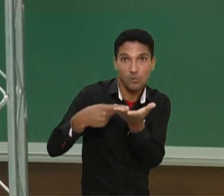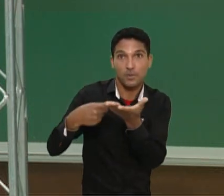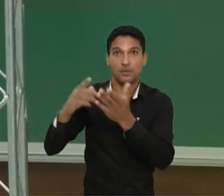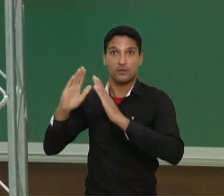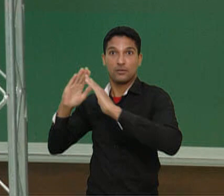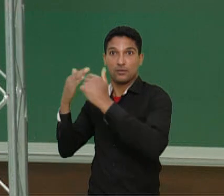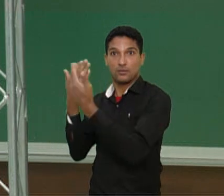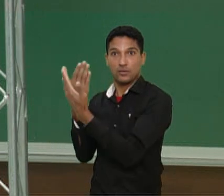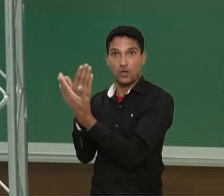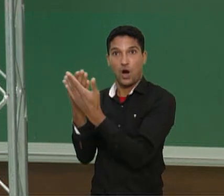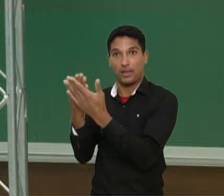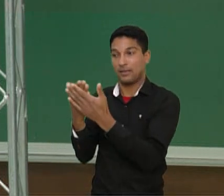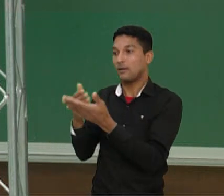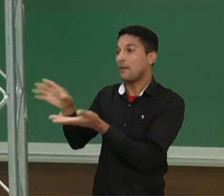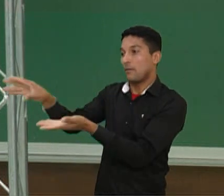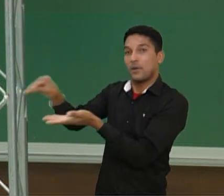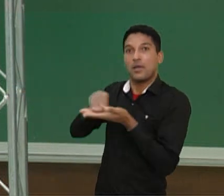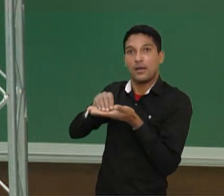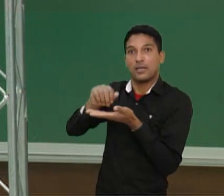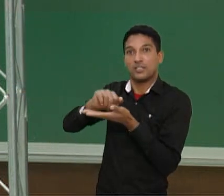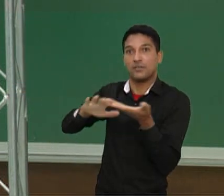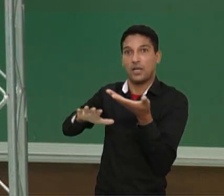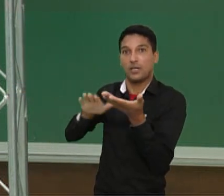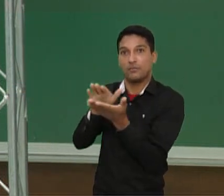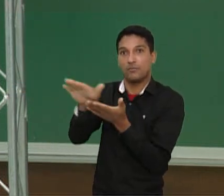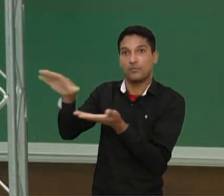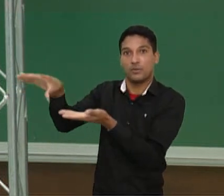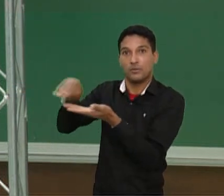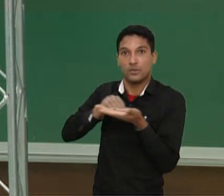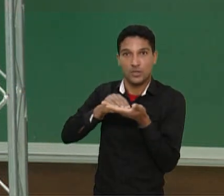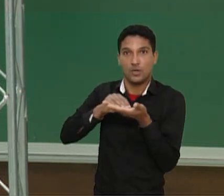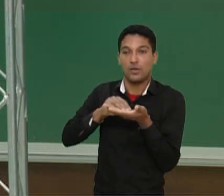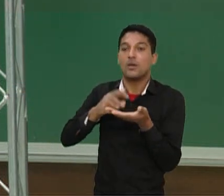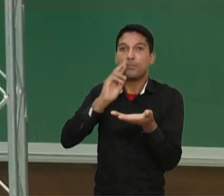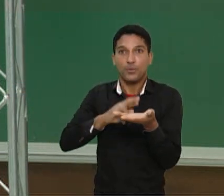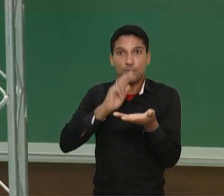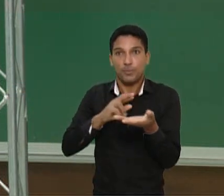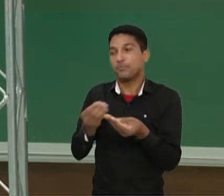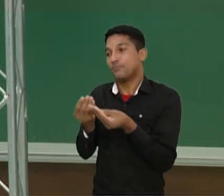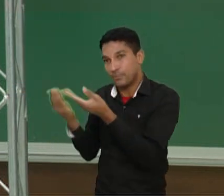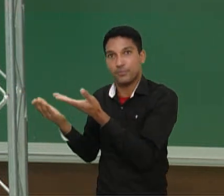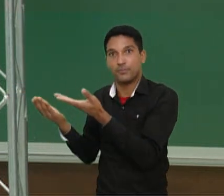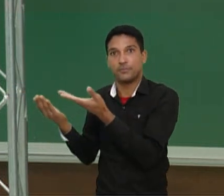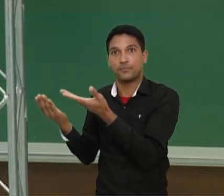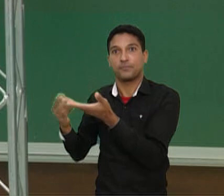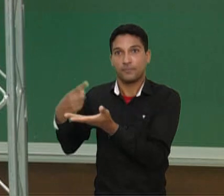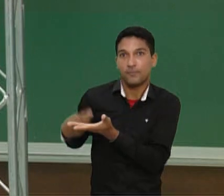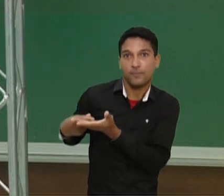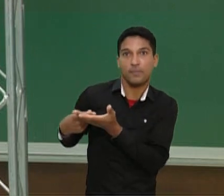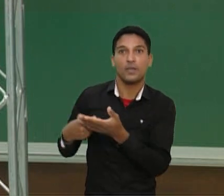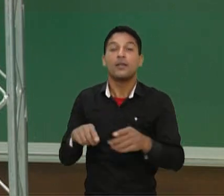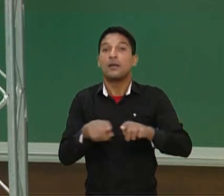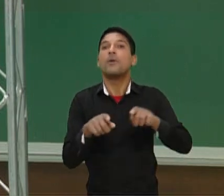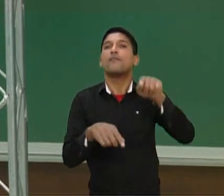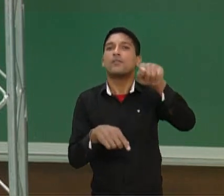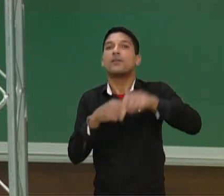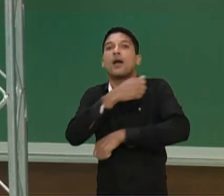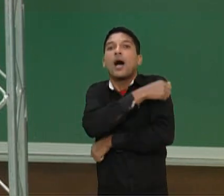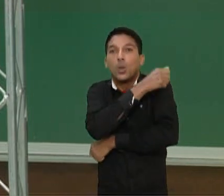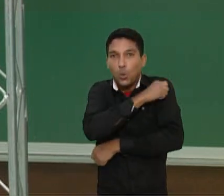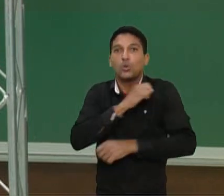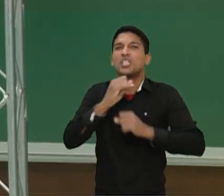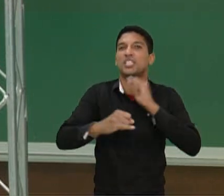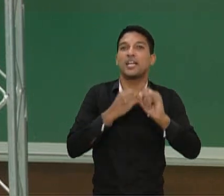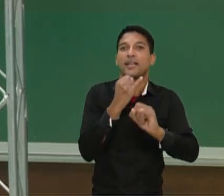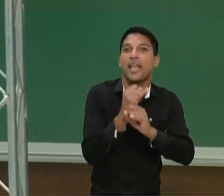as atividades que você precisa realizar, tá? E para você que está assistindo fielmente as aulas pelo Google Classroom,